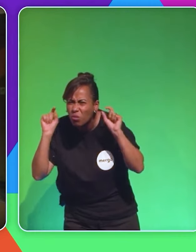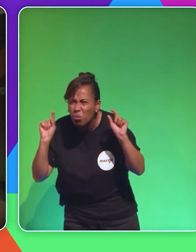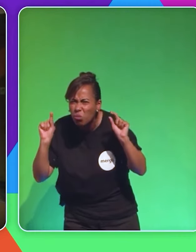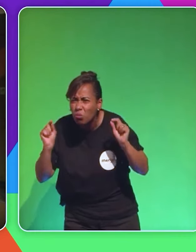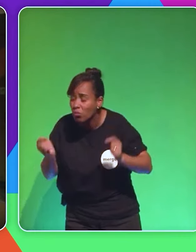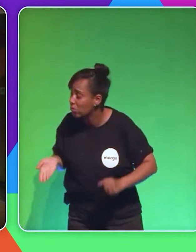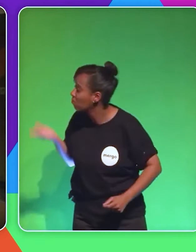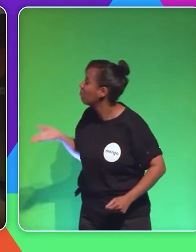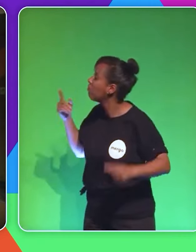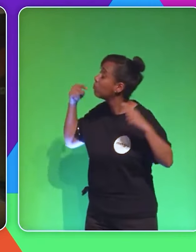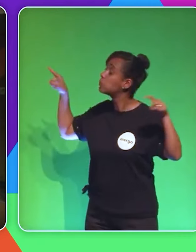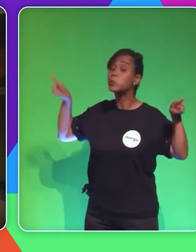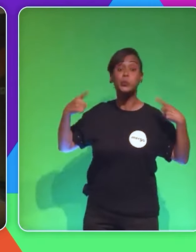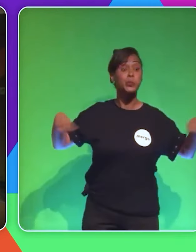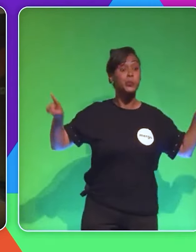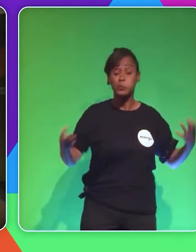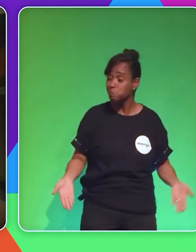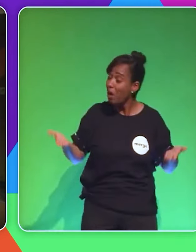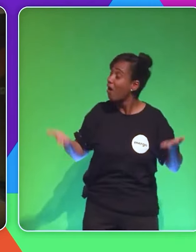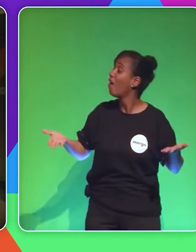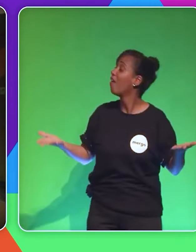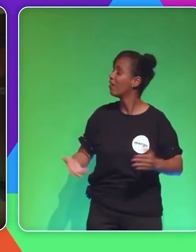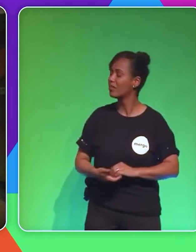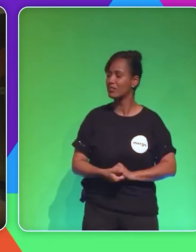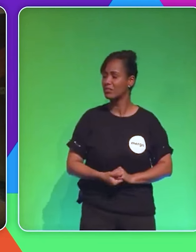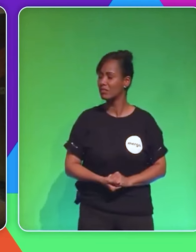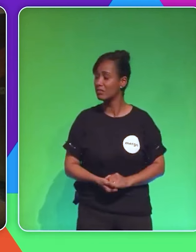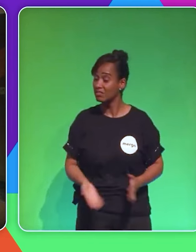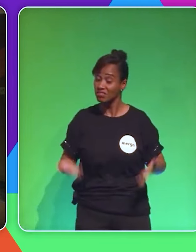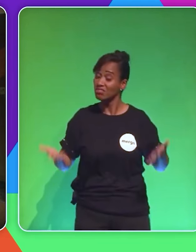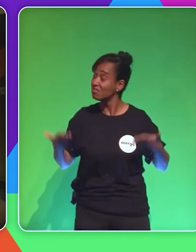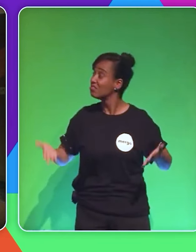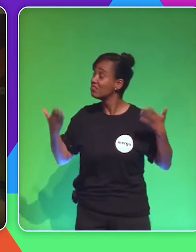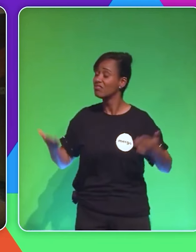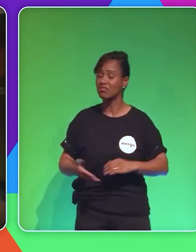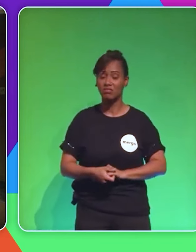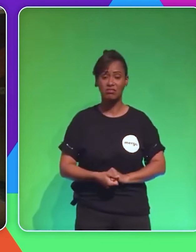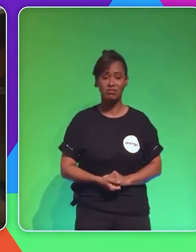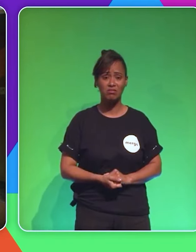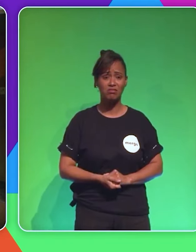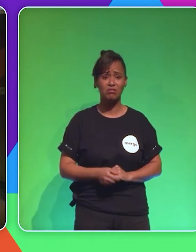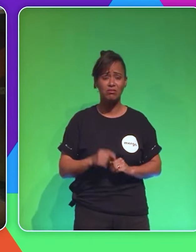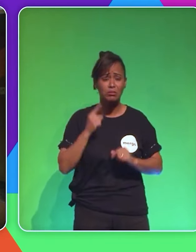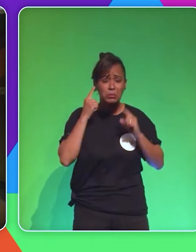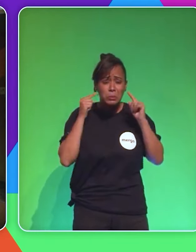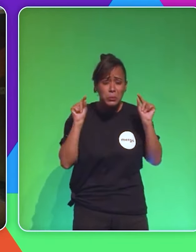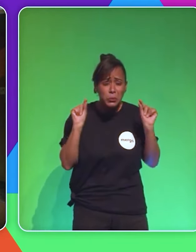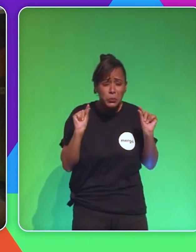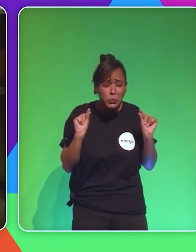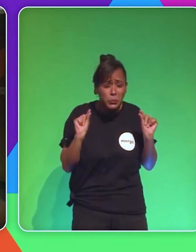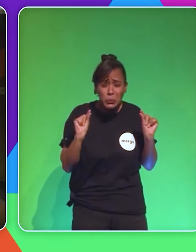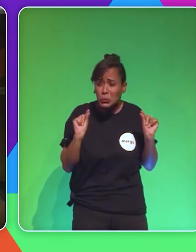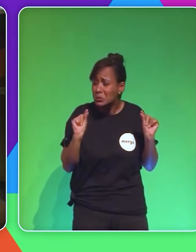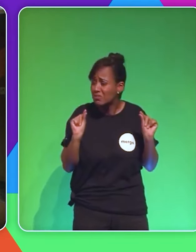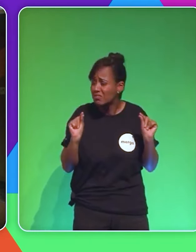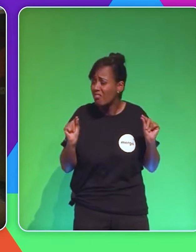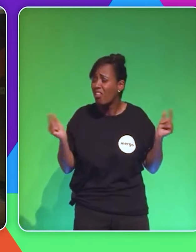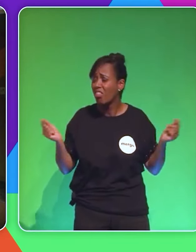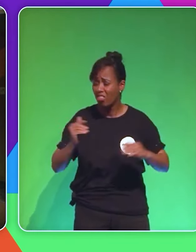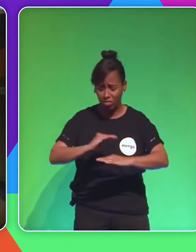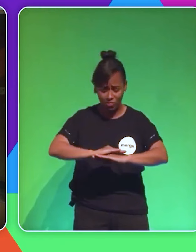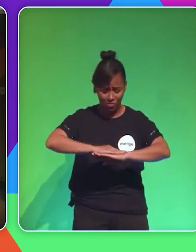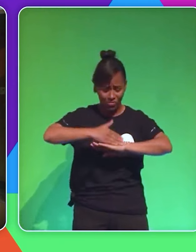se puder aumentar a música aí para mim por favor aumentar o som do notebook Ah